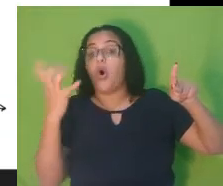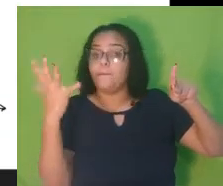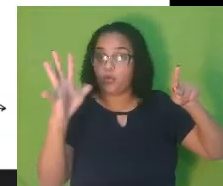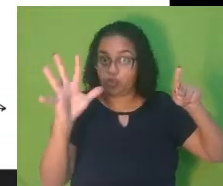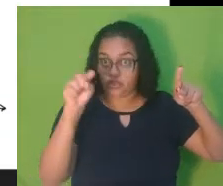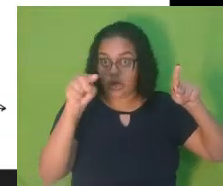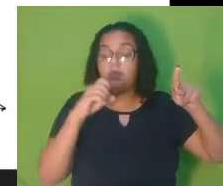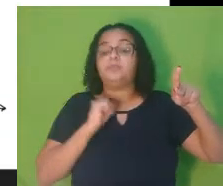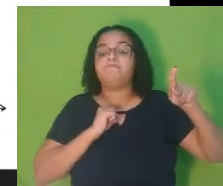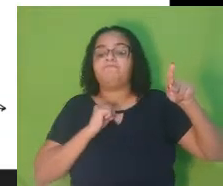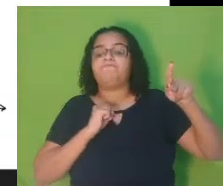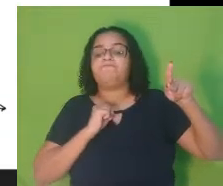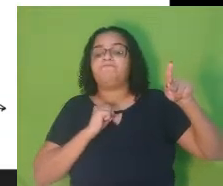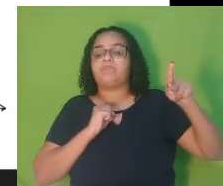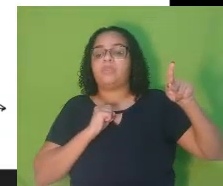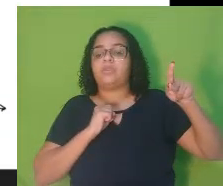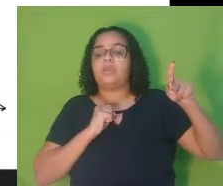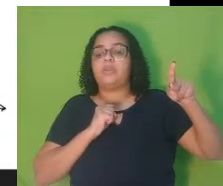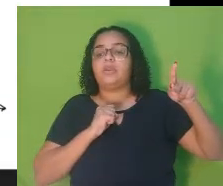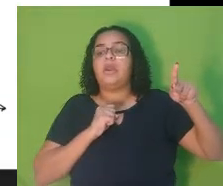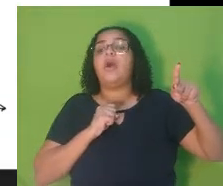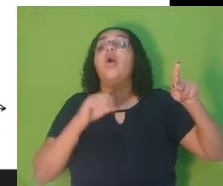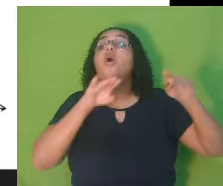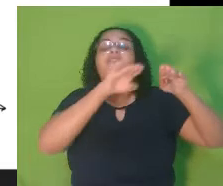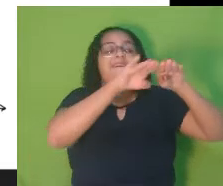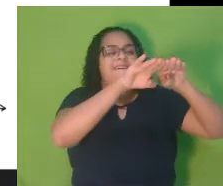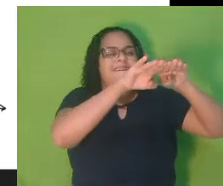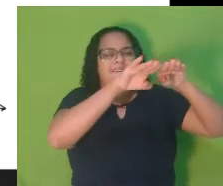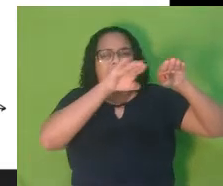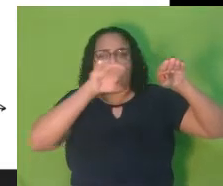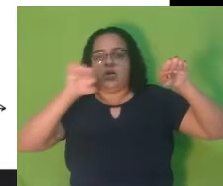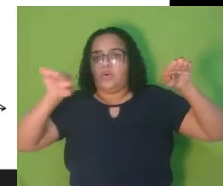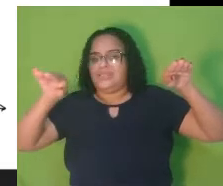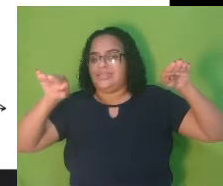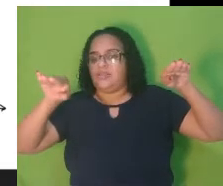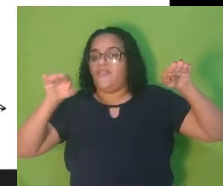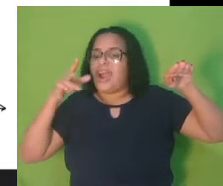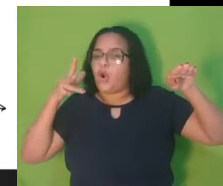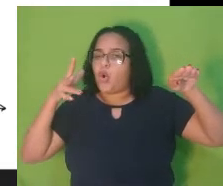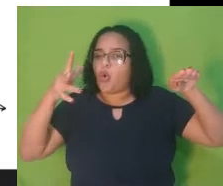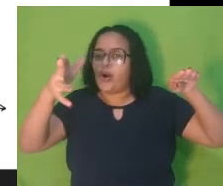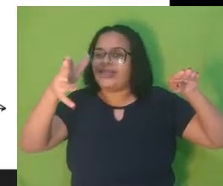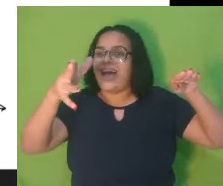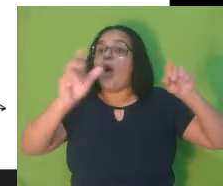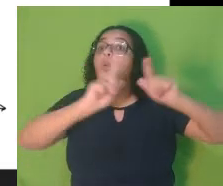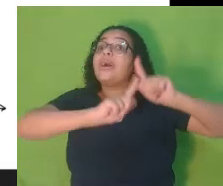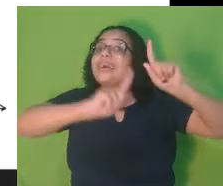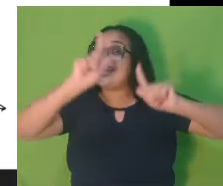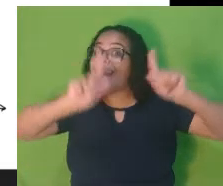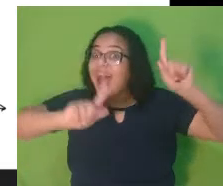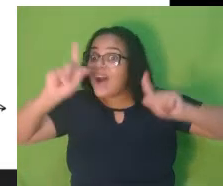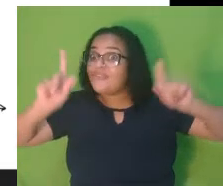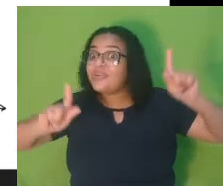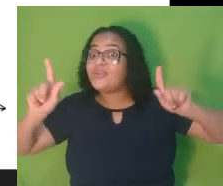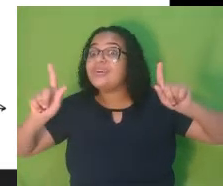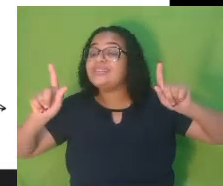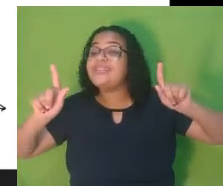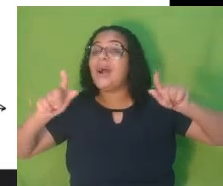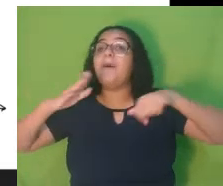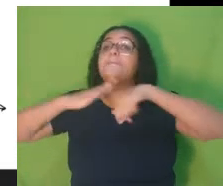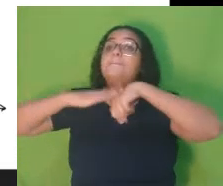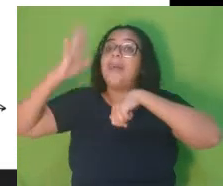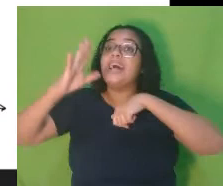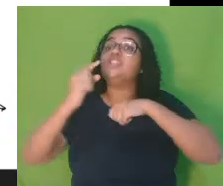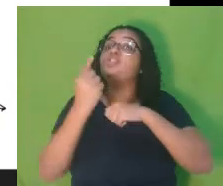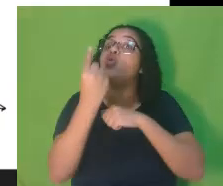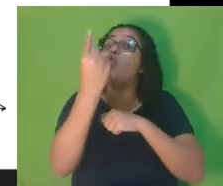eu estou sinalizando, a reta horizontal vai cortar o gráfico também. Aqui vai cortar